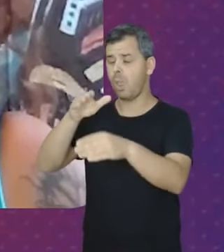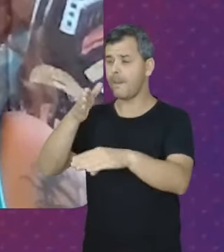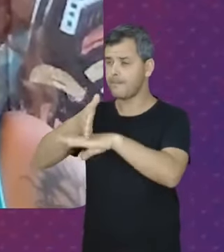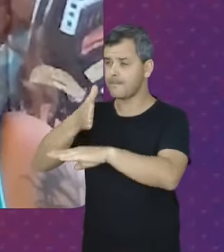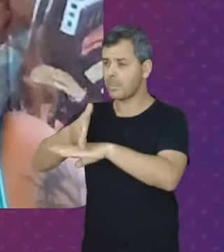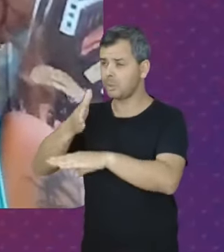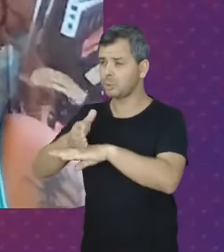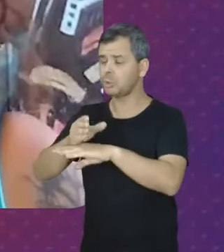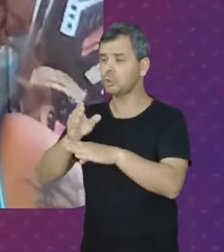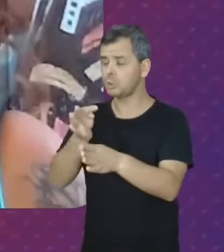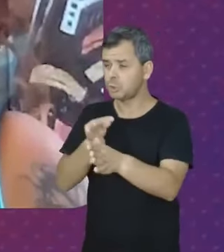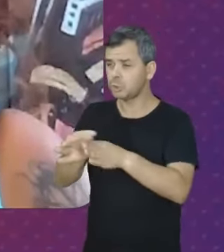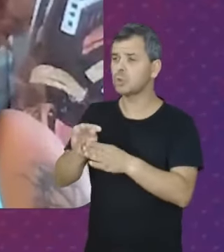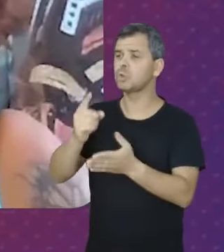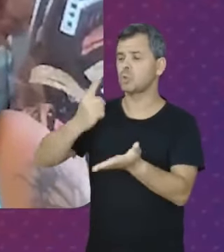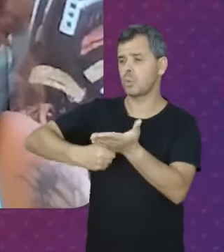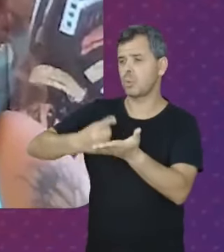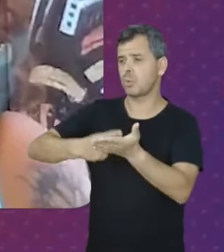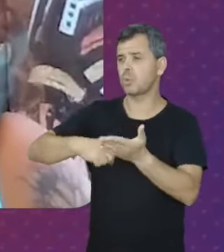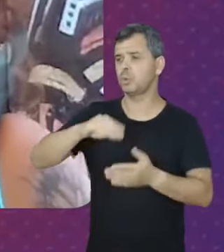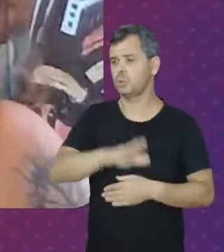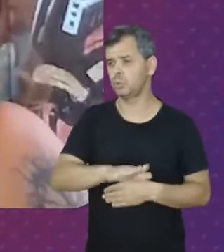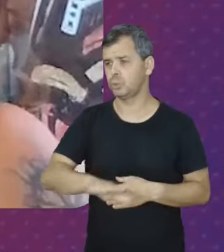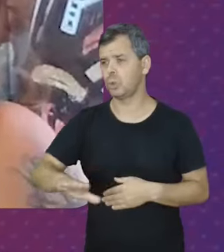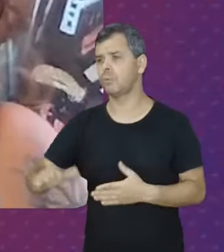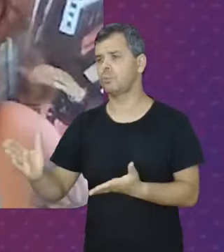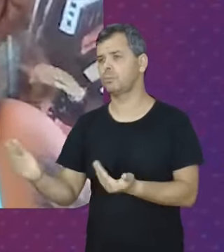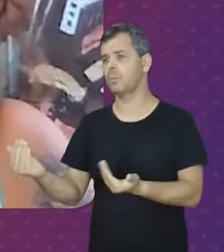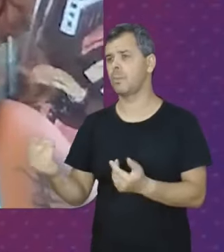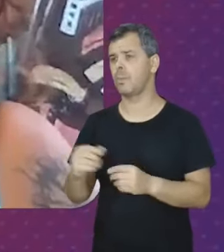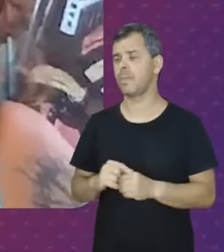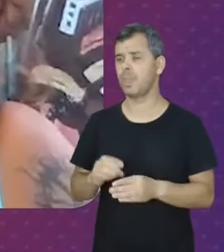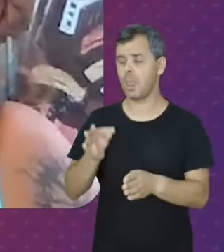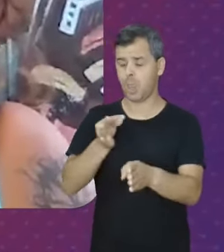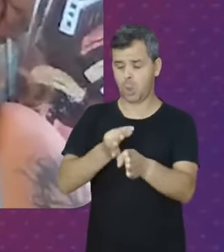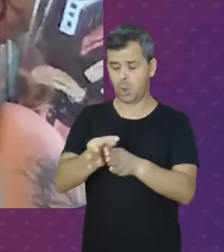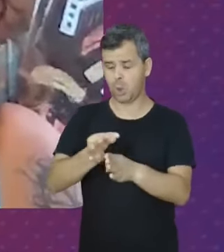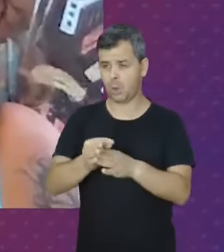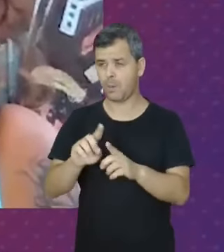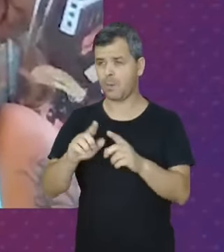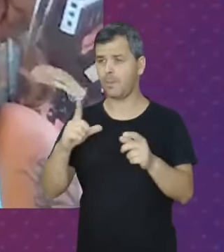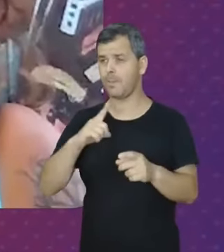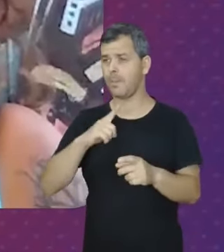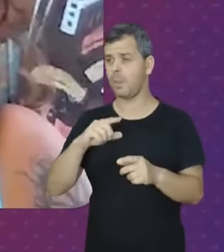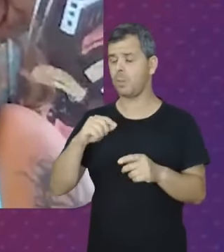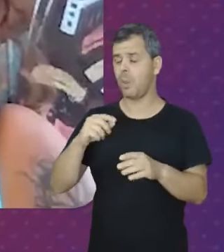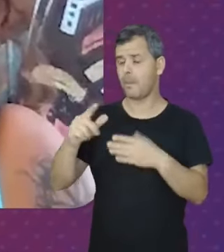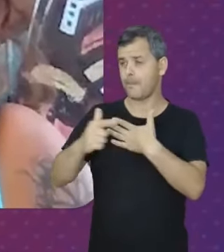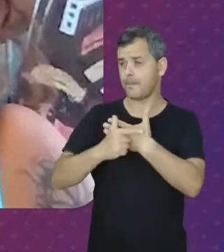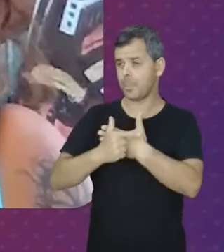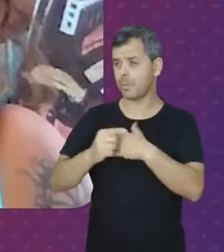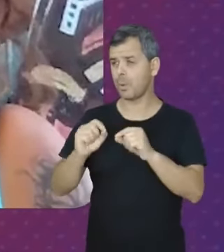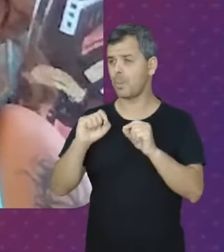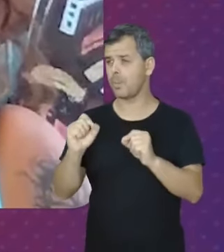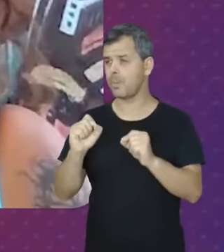de conselheiros realmente comprometidos com a infância. O conselheiro, ele tem que ter um papel